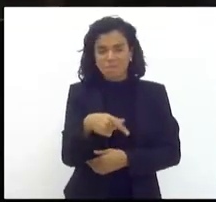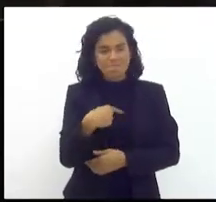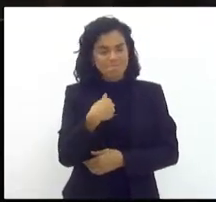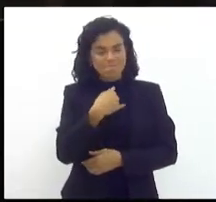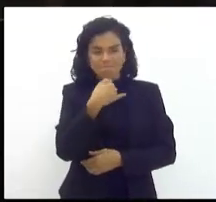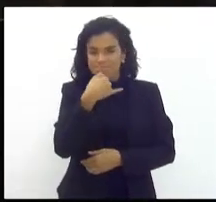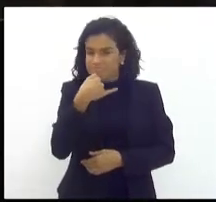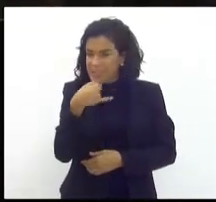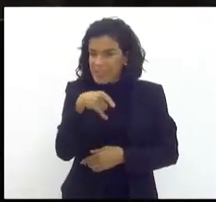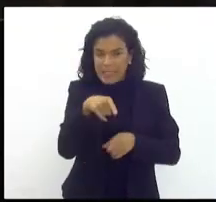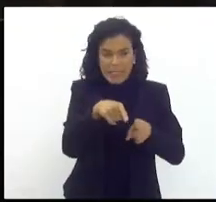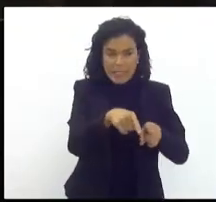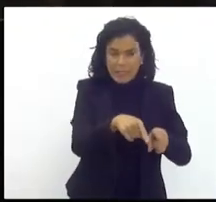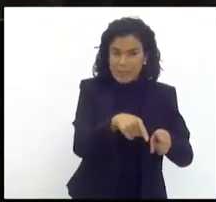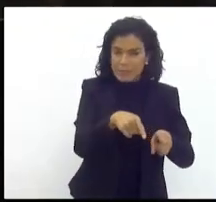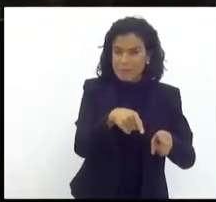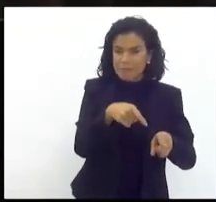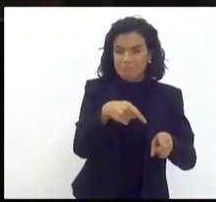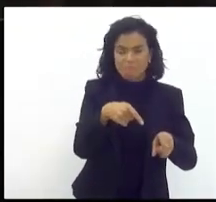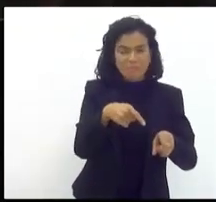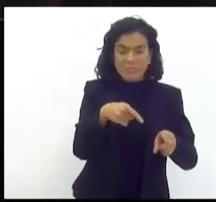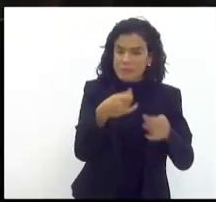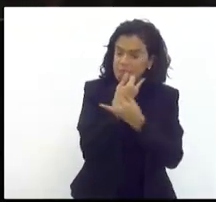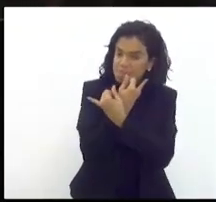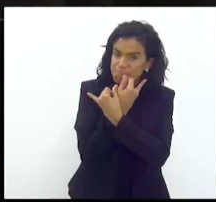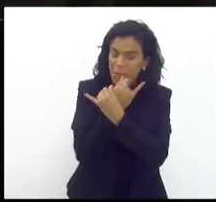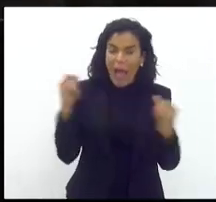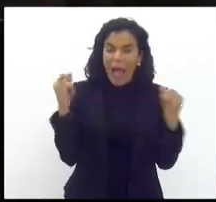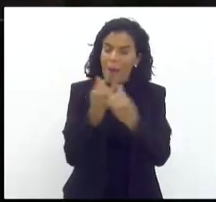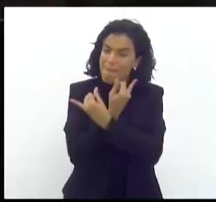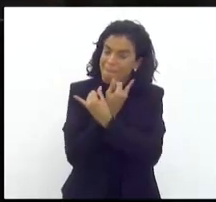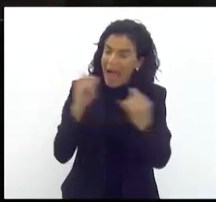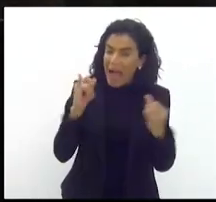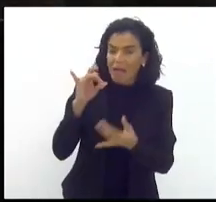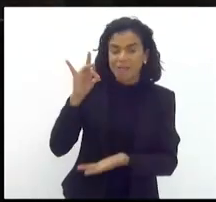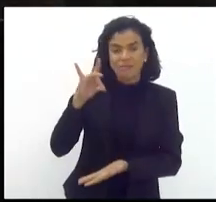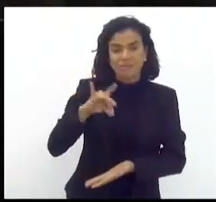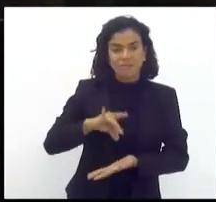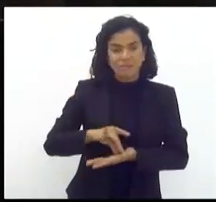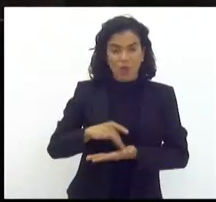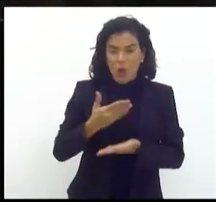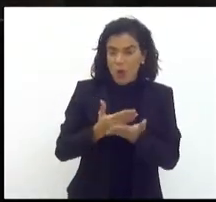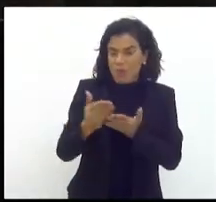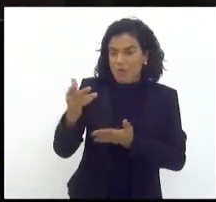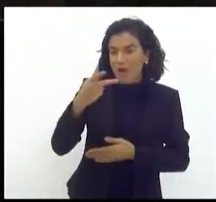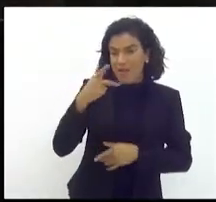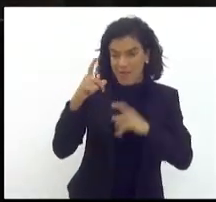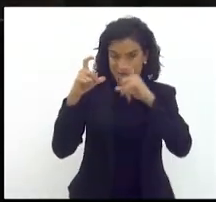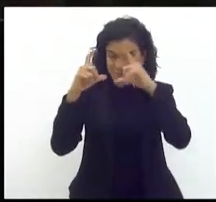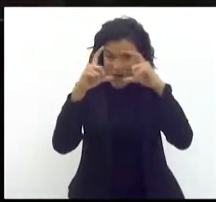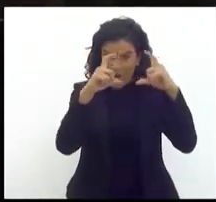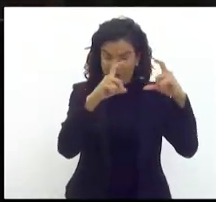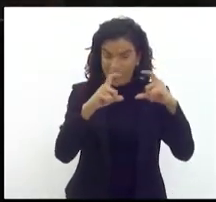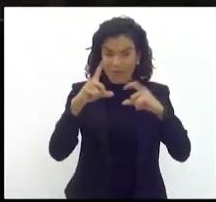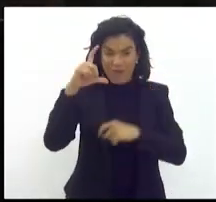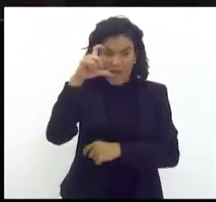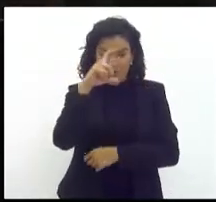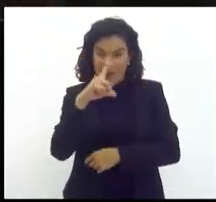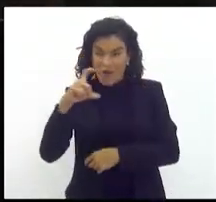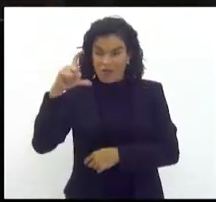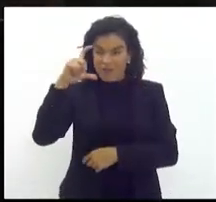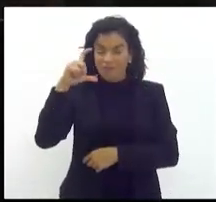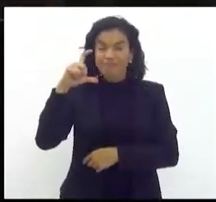E isso tem impactos impactos reais eu comecei falando aqui daquela foto daquelas crianças